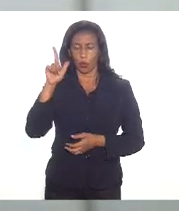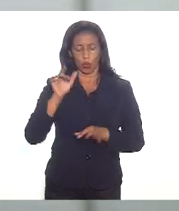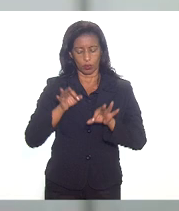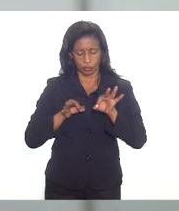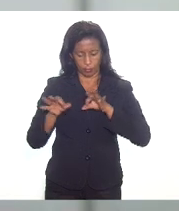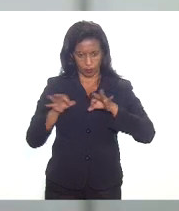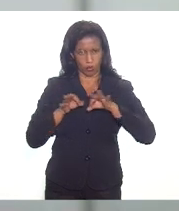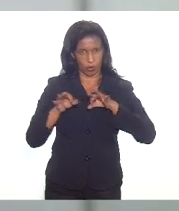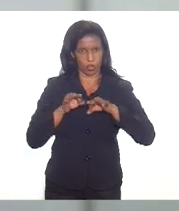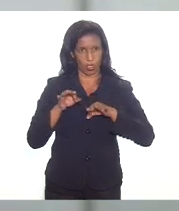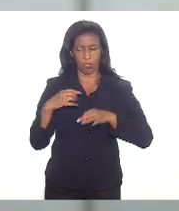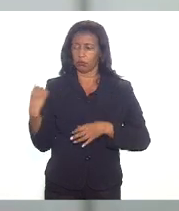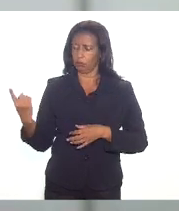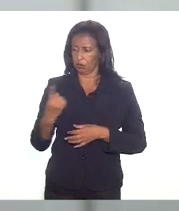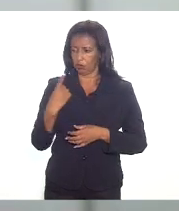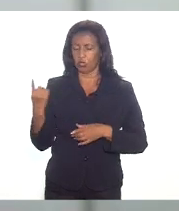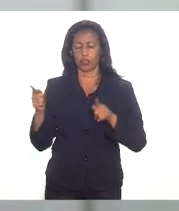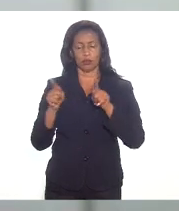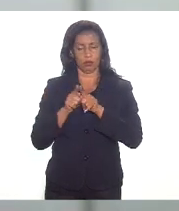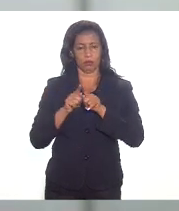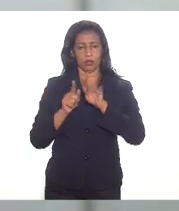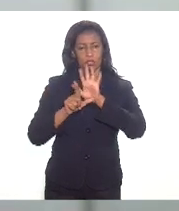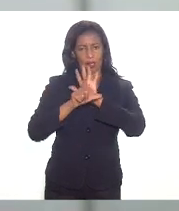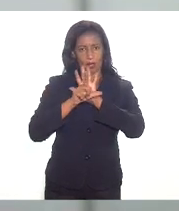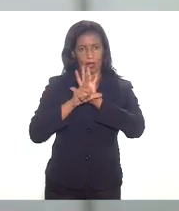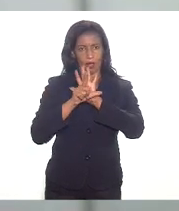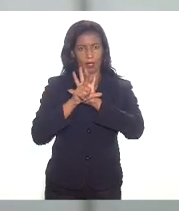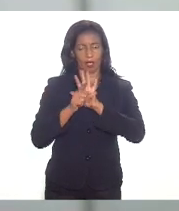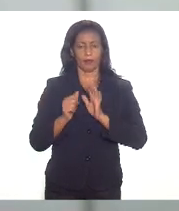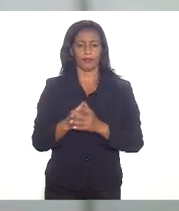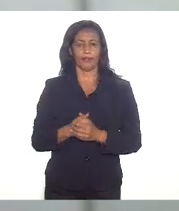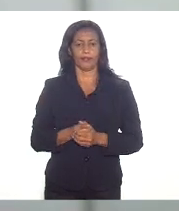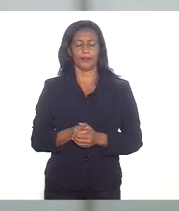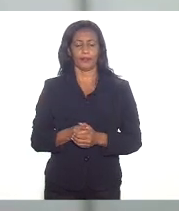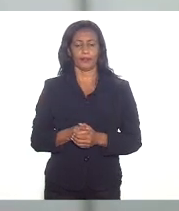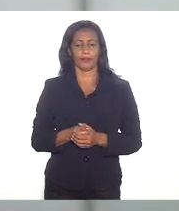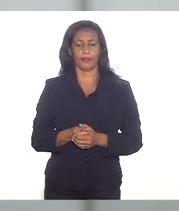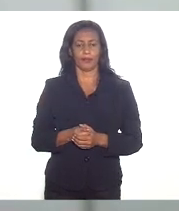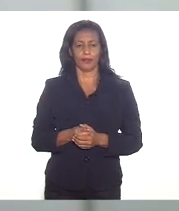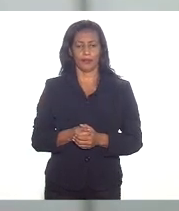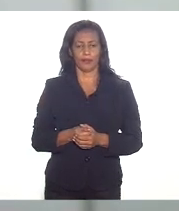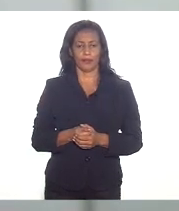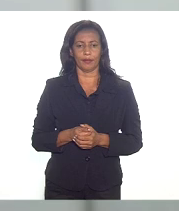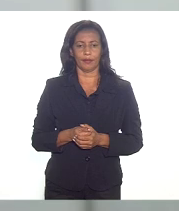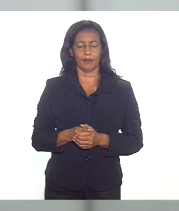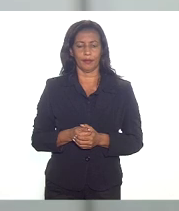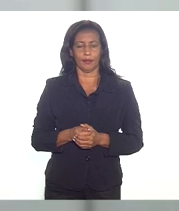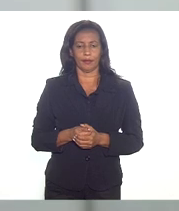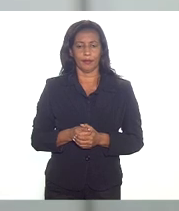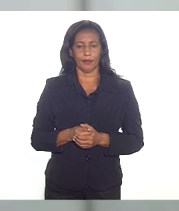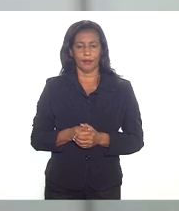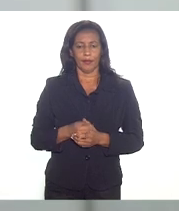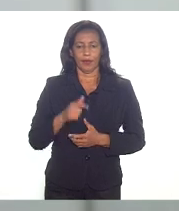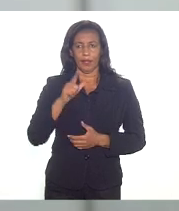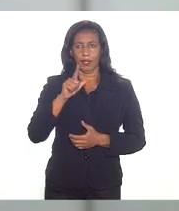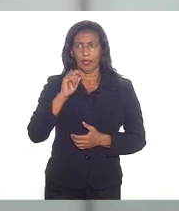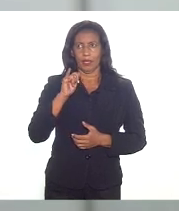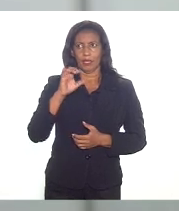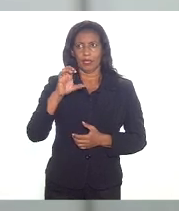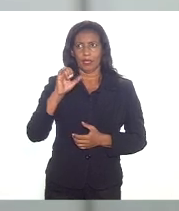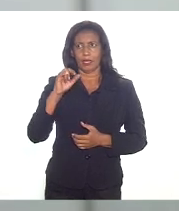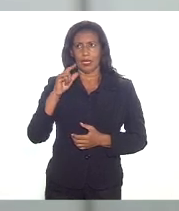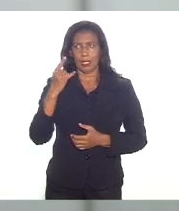gente fez aqui, uma lei, viu, deputada Reitzeida, e que é uma licitação que vai sair no